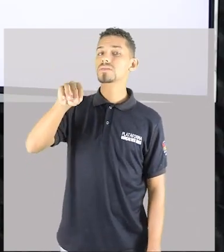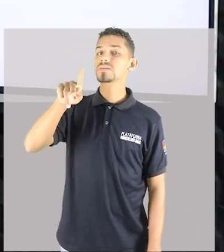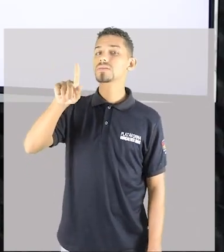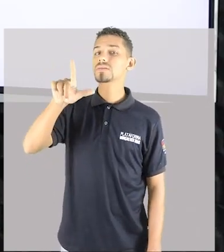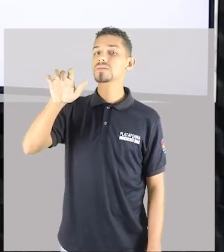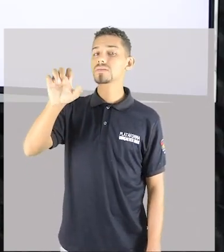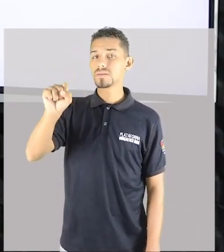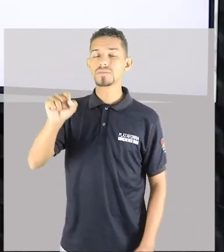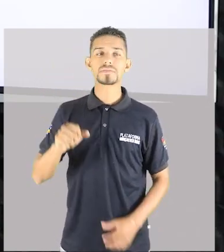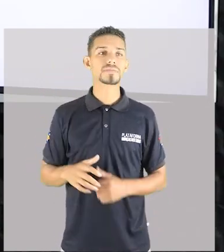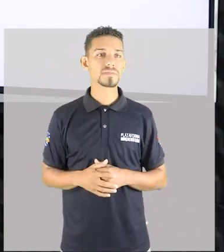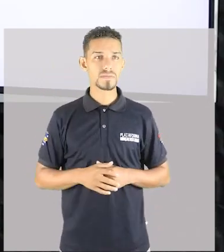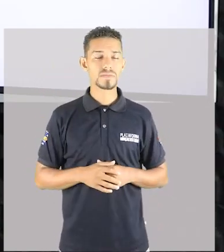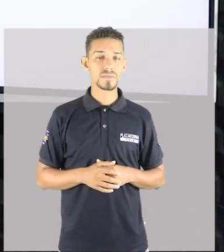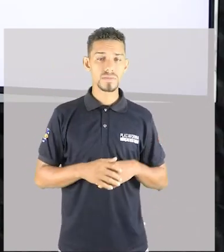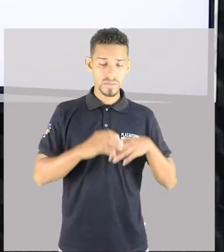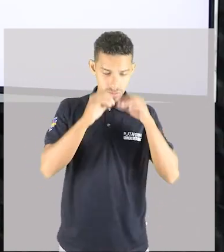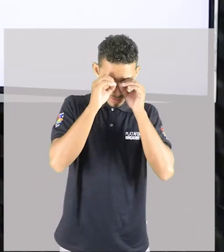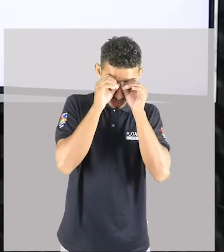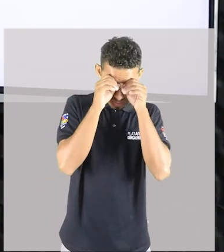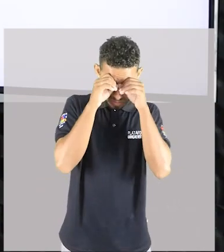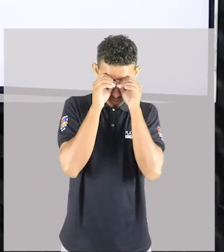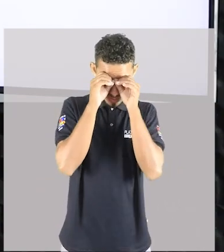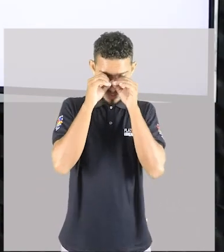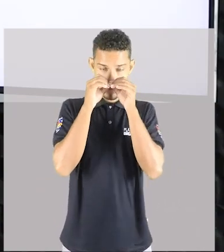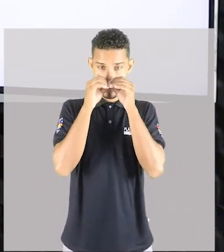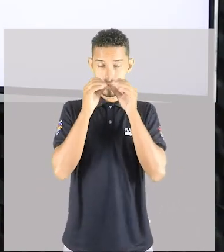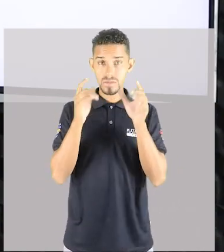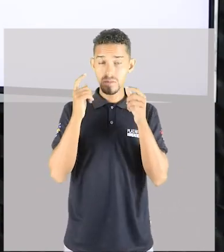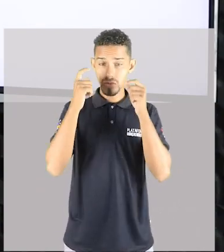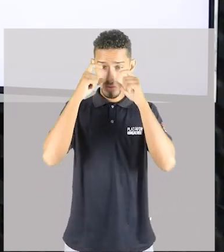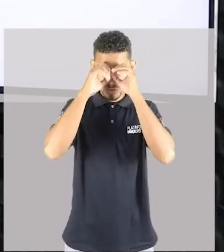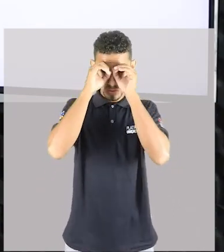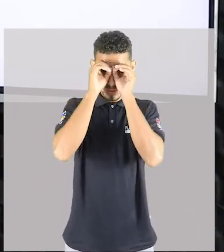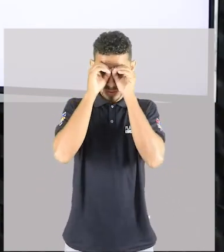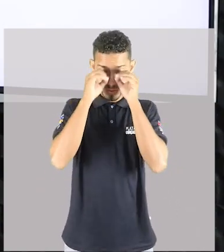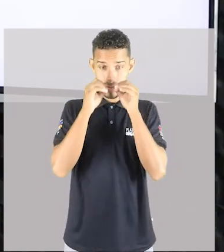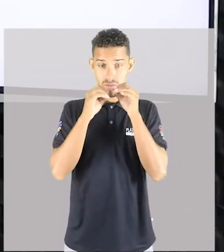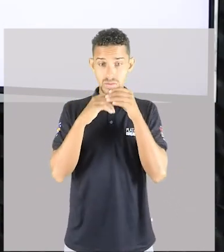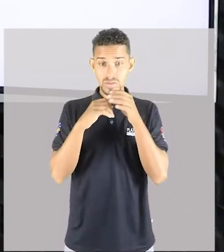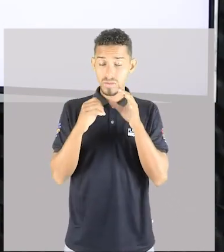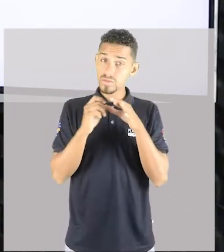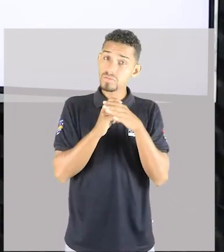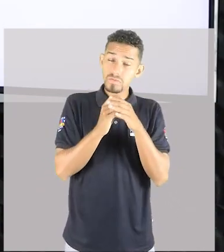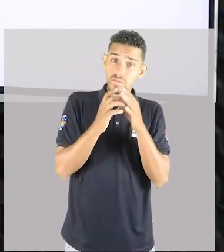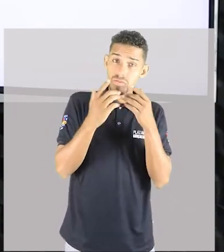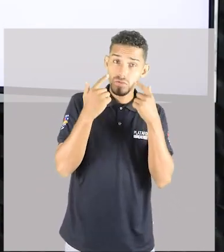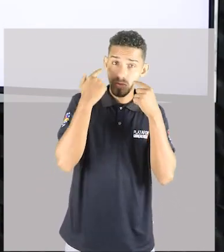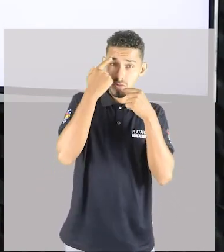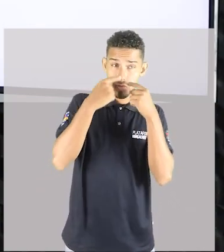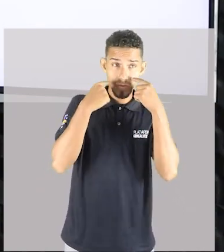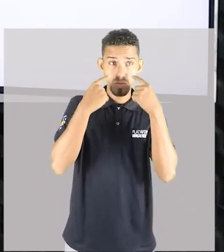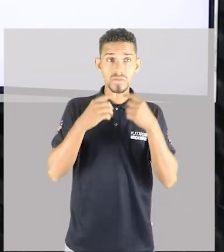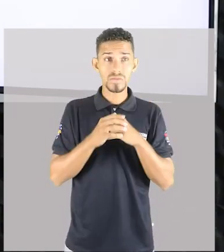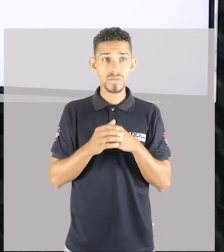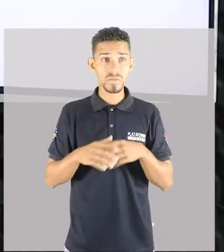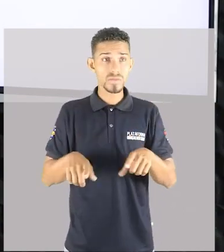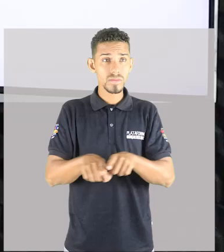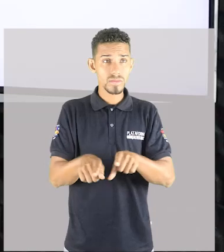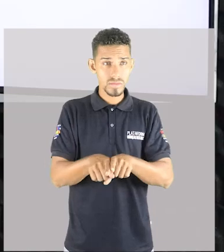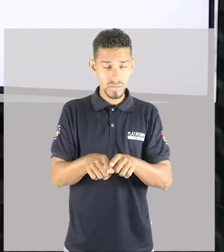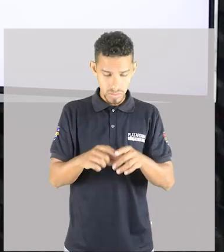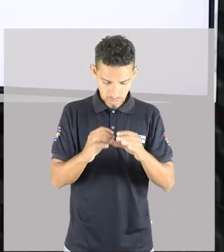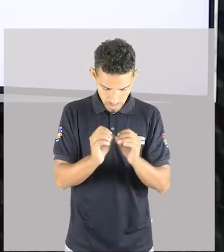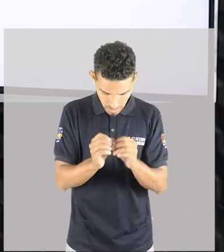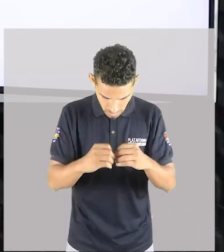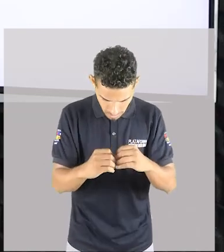ele tem essas lentes que ficam perto, mais próximas do olho, e tem as lentes que